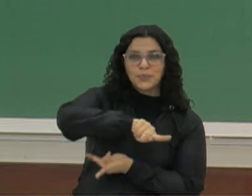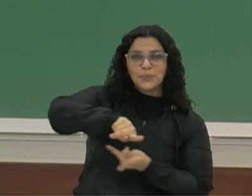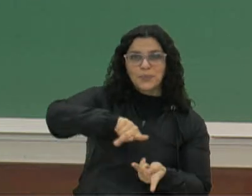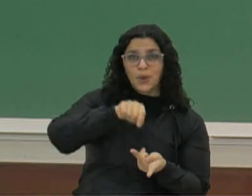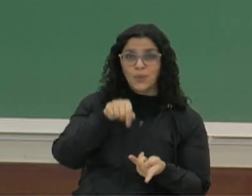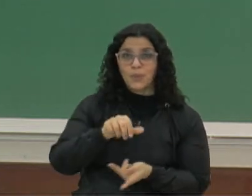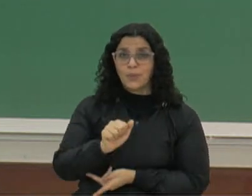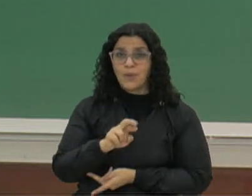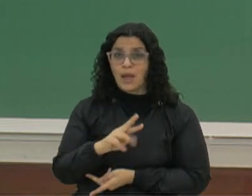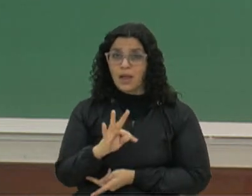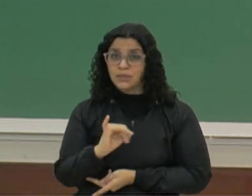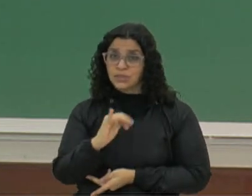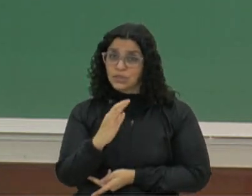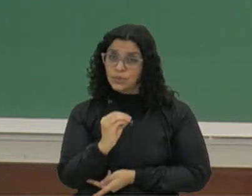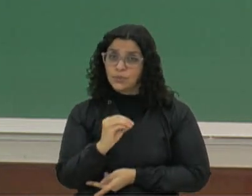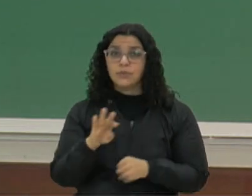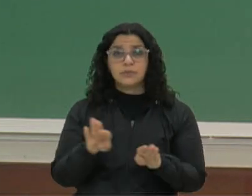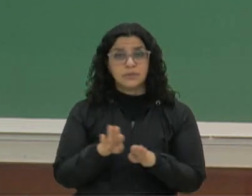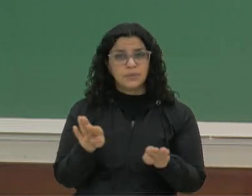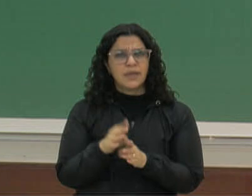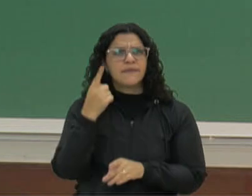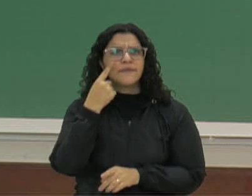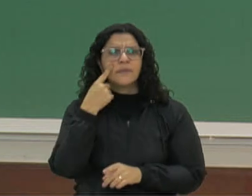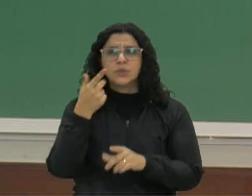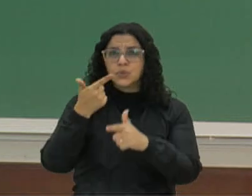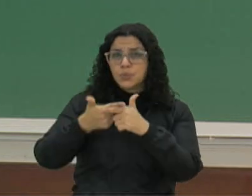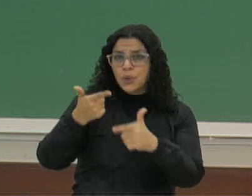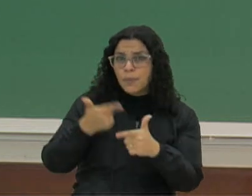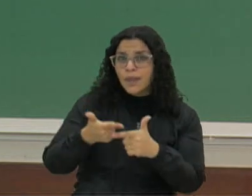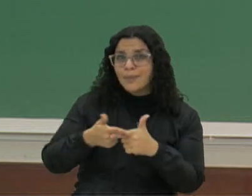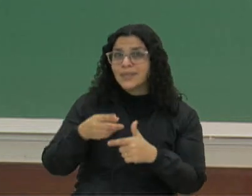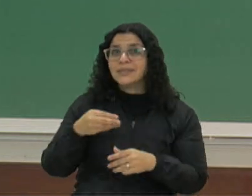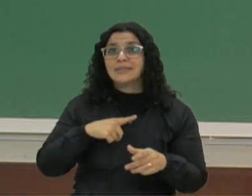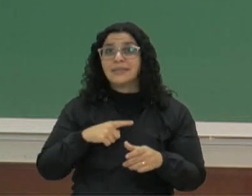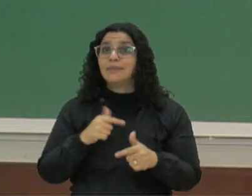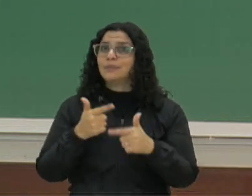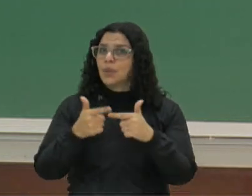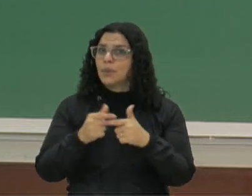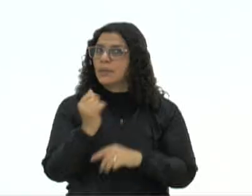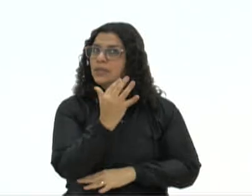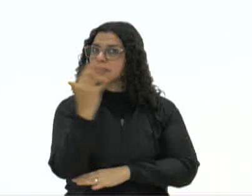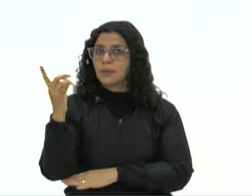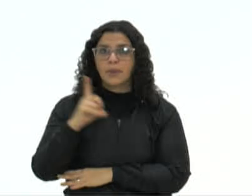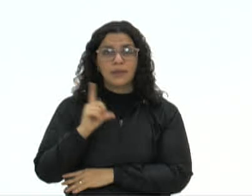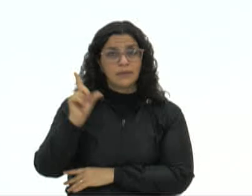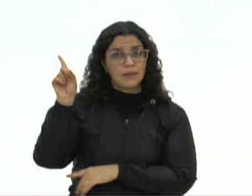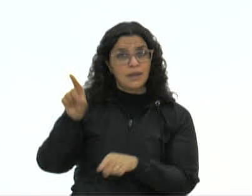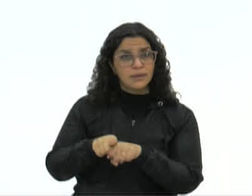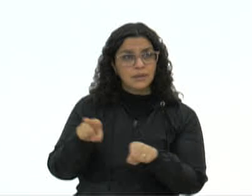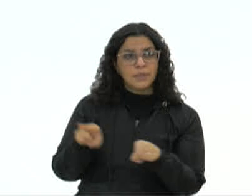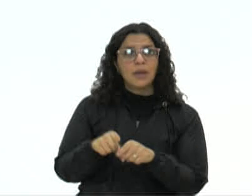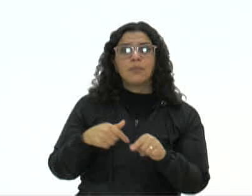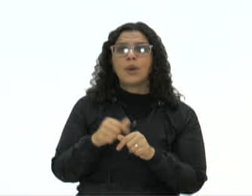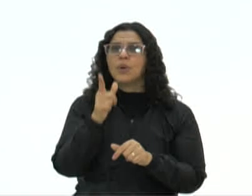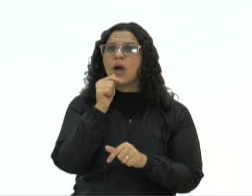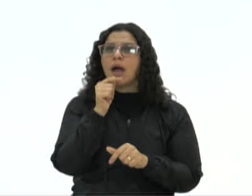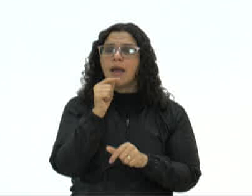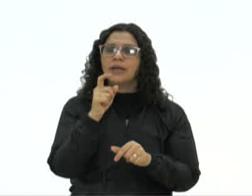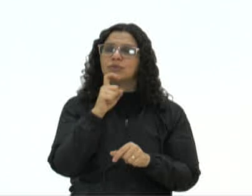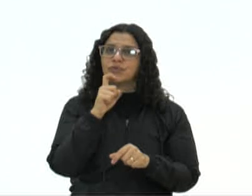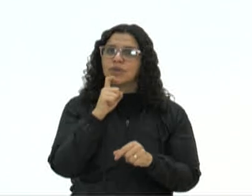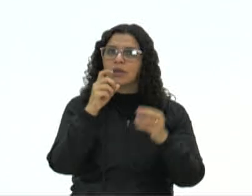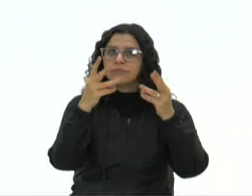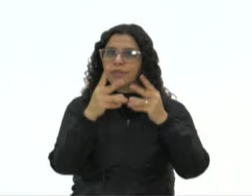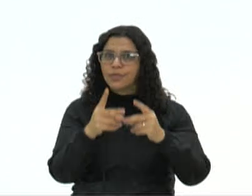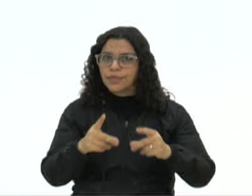polar. Vimos os problemas com as fragilidades ambientais, né, os problemas ambientais com o derretimento das geleiras.